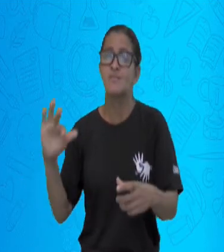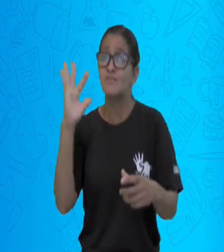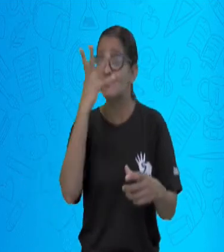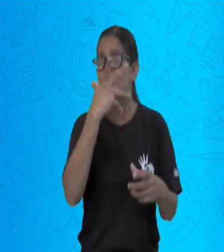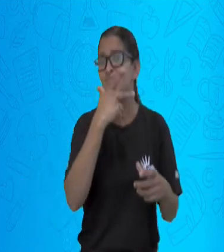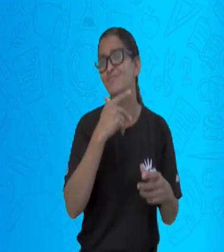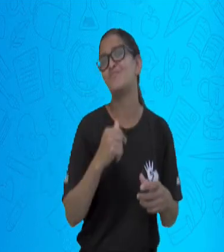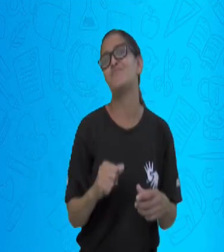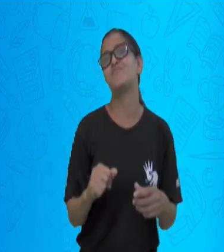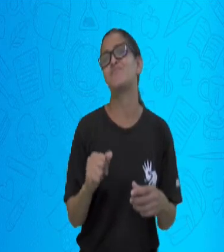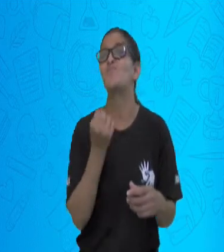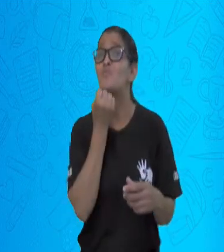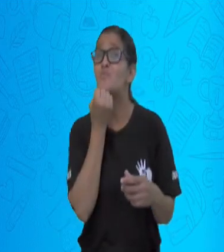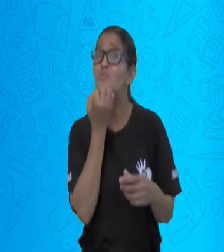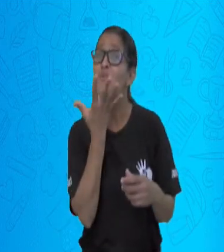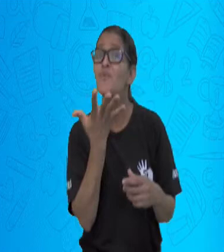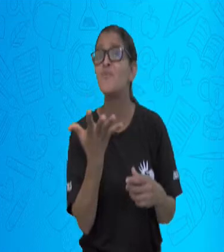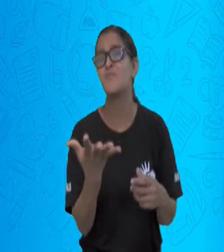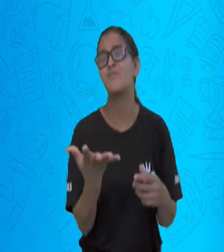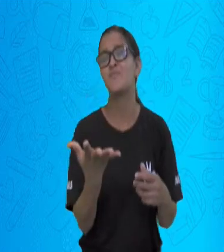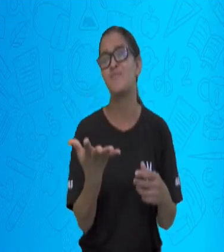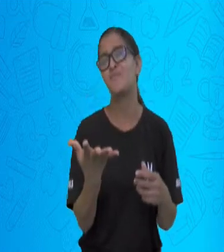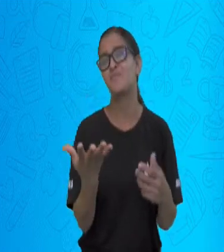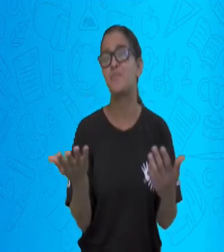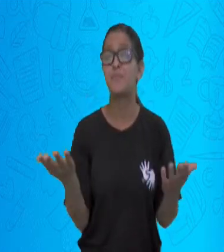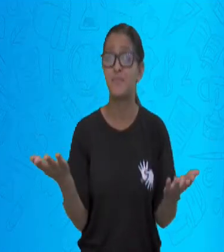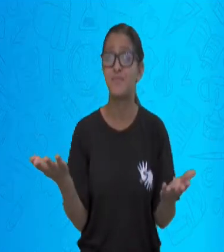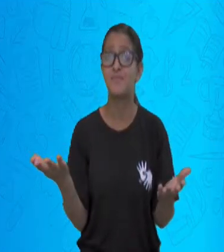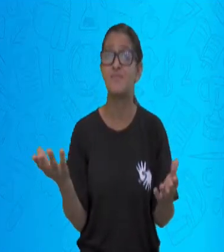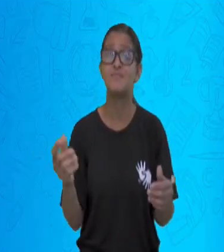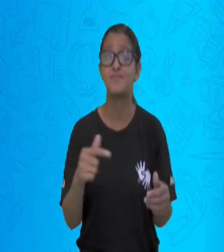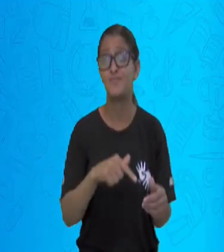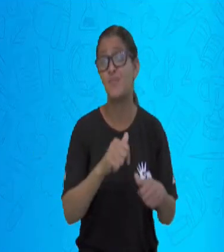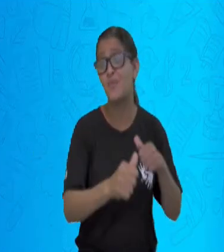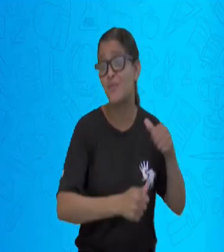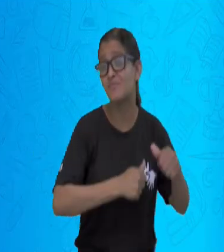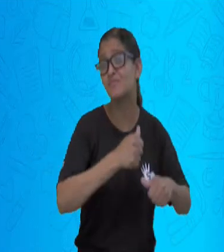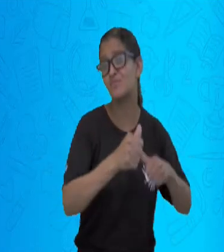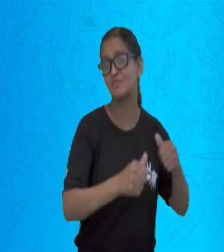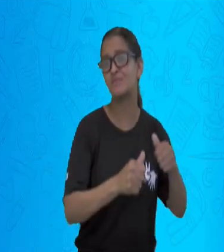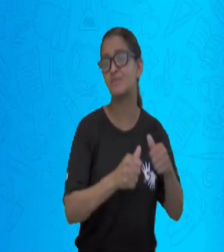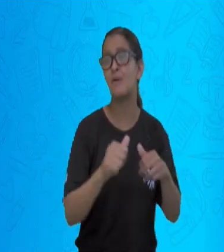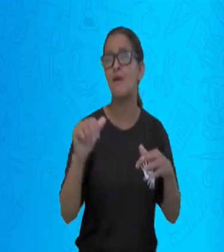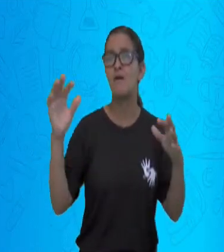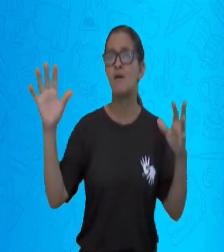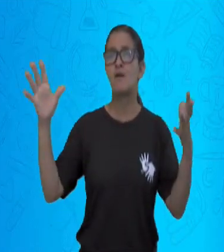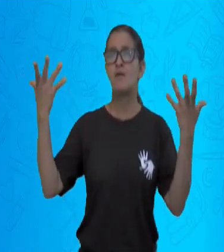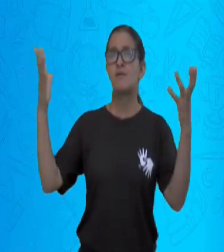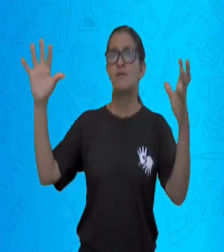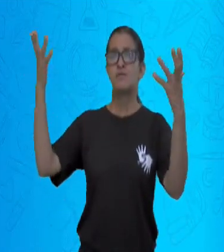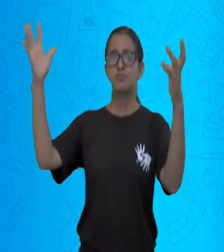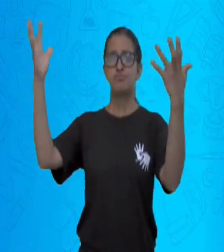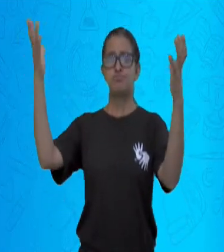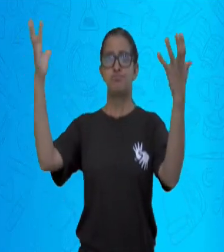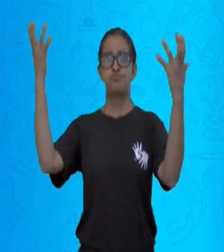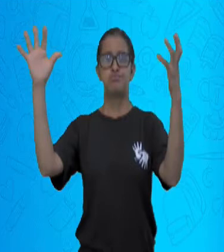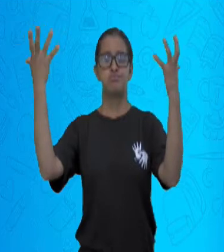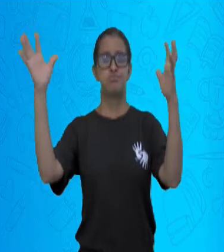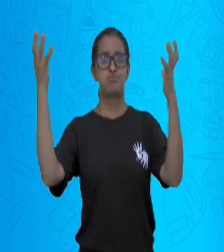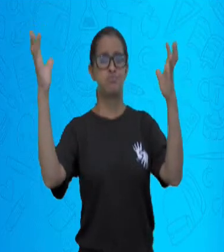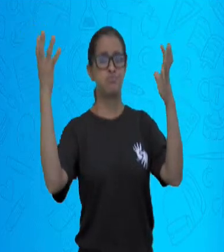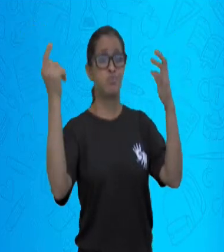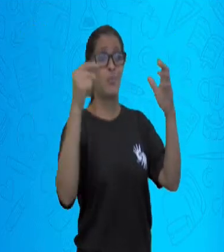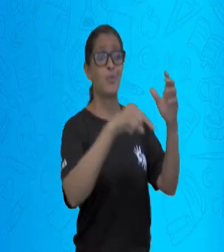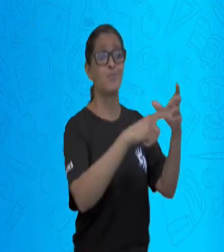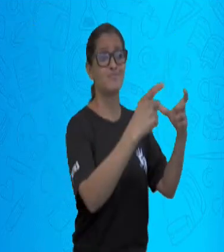Um benefício. Mas com isso vem o quê? As mudanças climáticas. Né, que, igual eu falei, as mudanças do